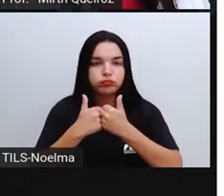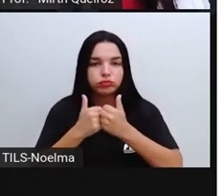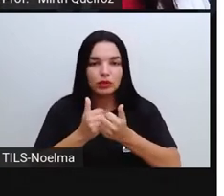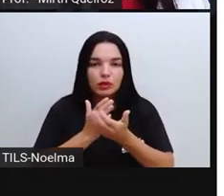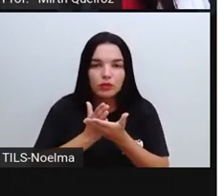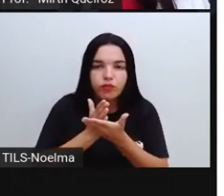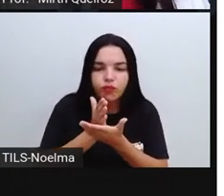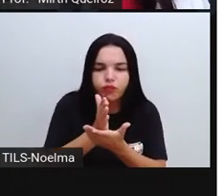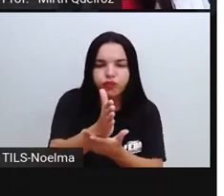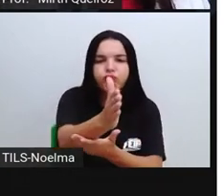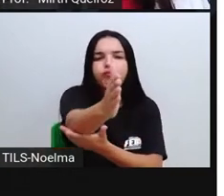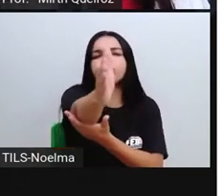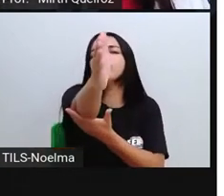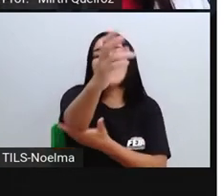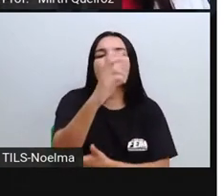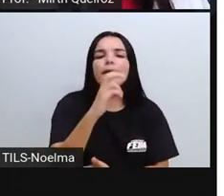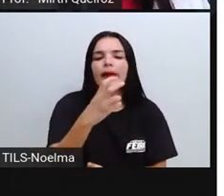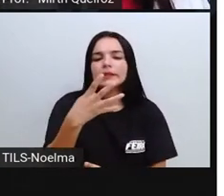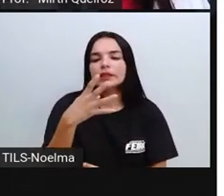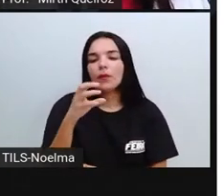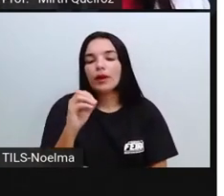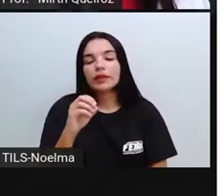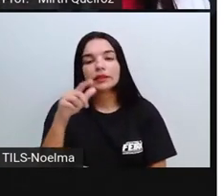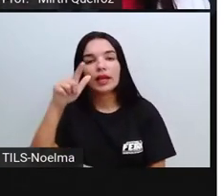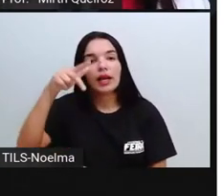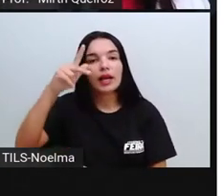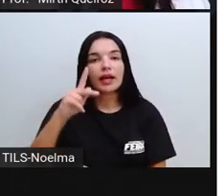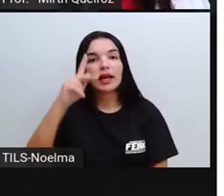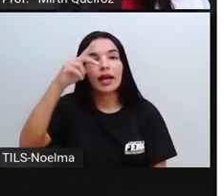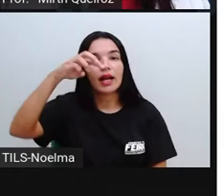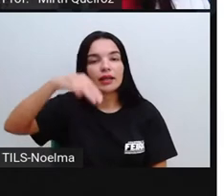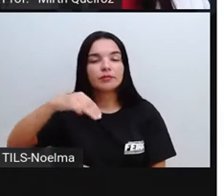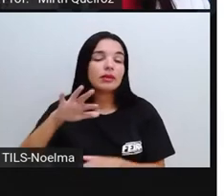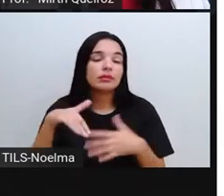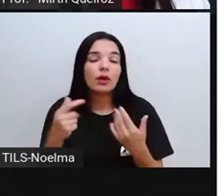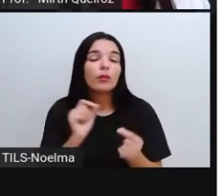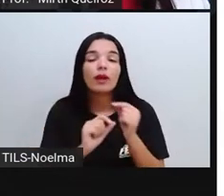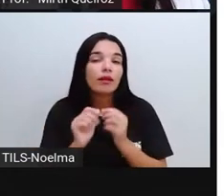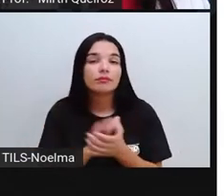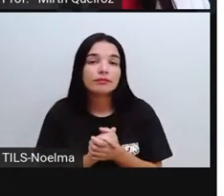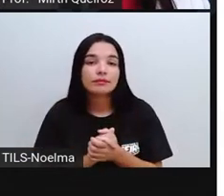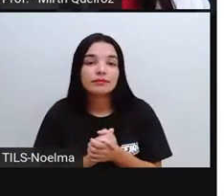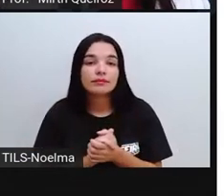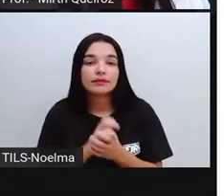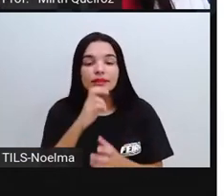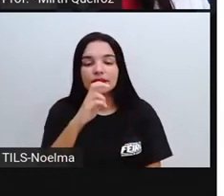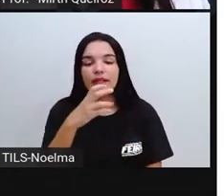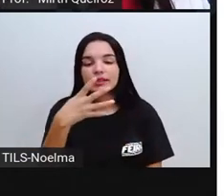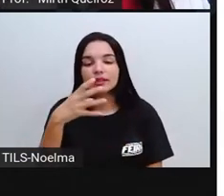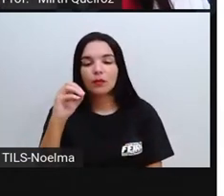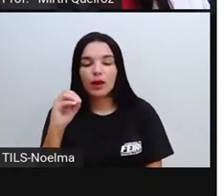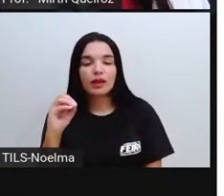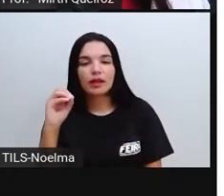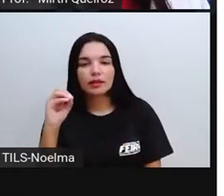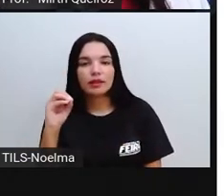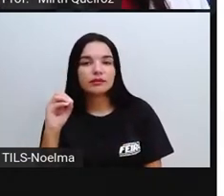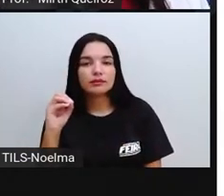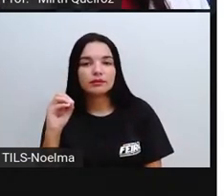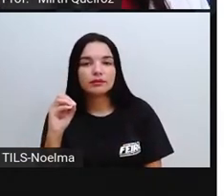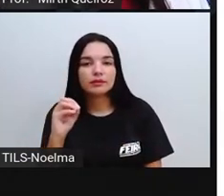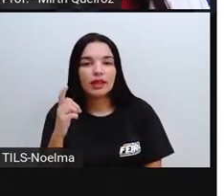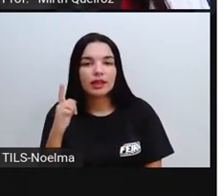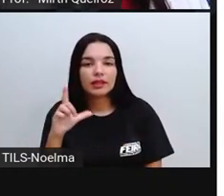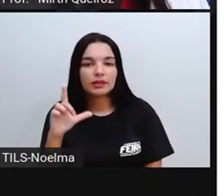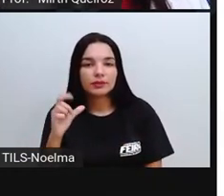percorrer uma distância de 540 quilômetros, então é 540 vezes 1, que seria quanto? 540